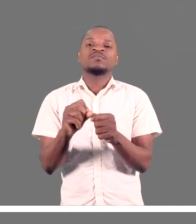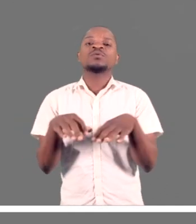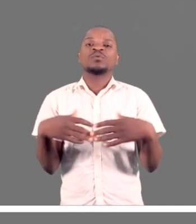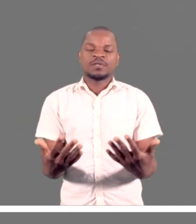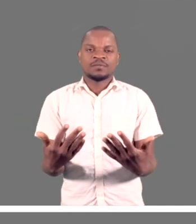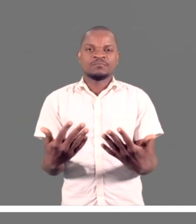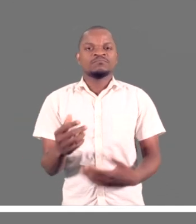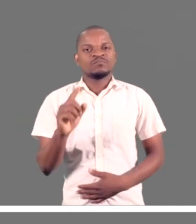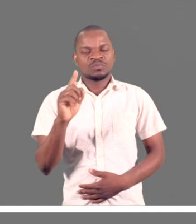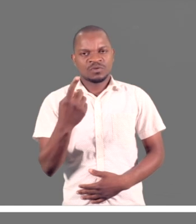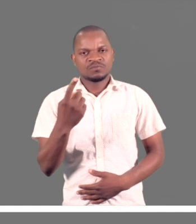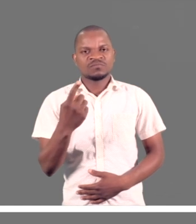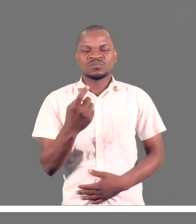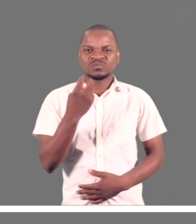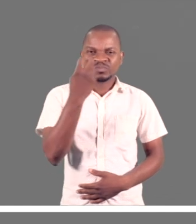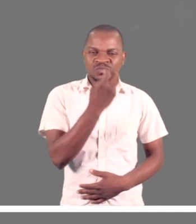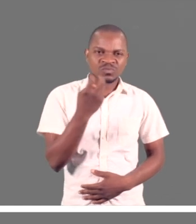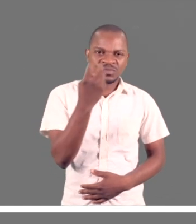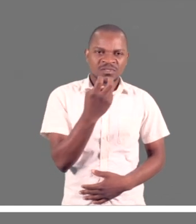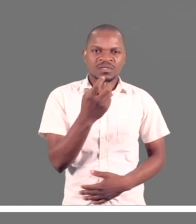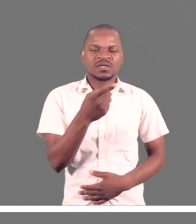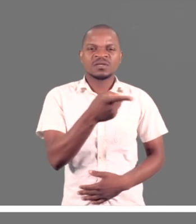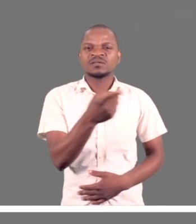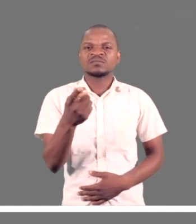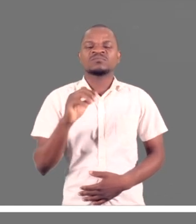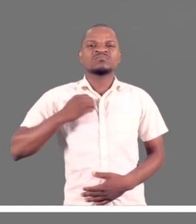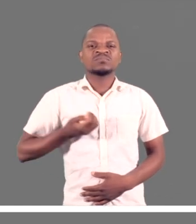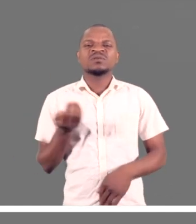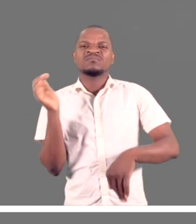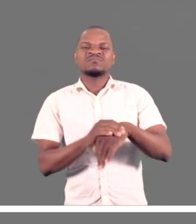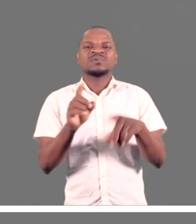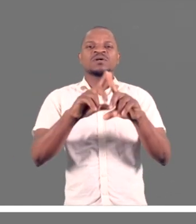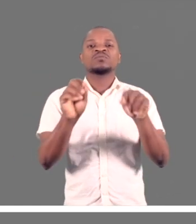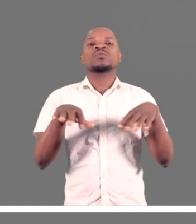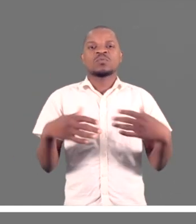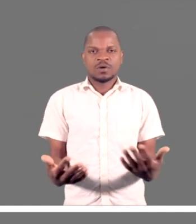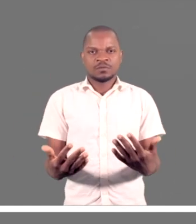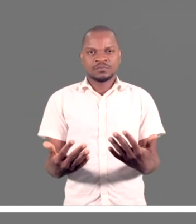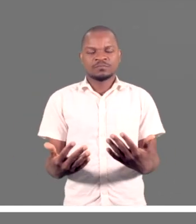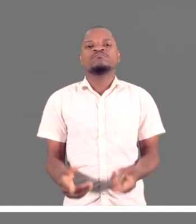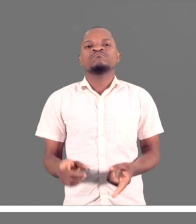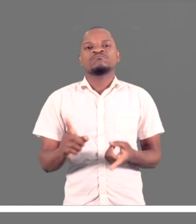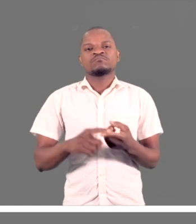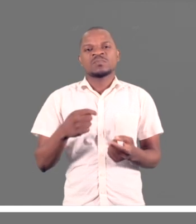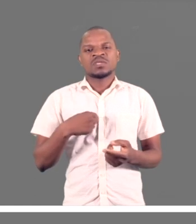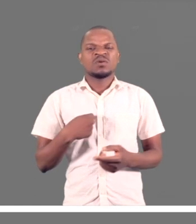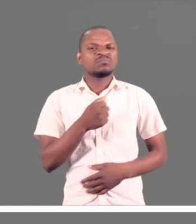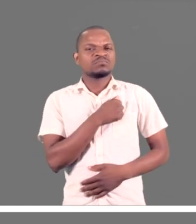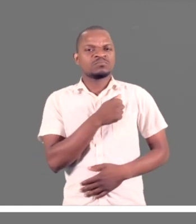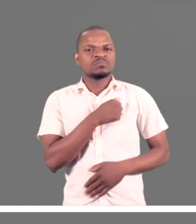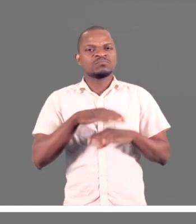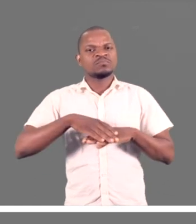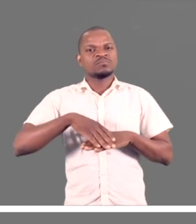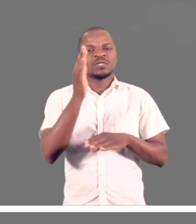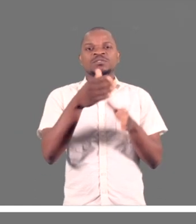suas crianças. Entretanto, que nós vamos fazer numa primeira fase é tentarmos descobrir qual é a potencialidade de